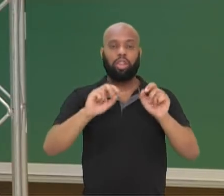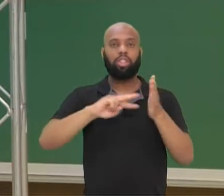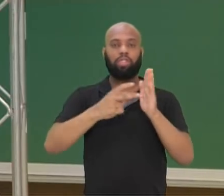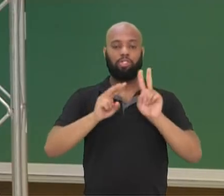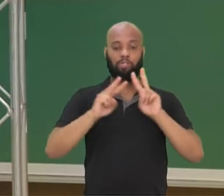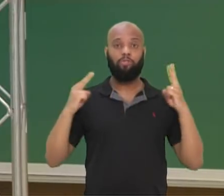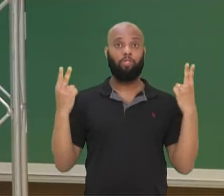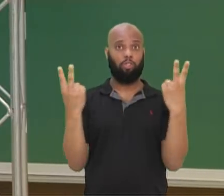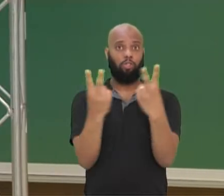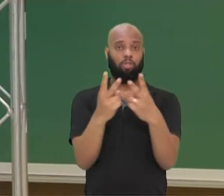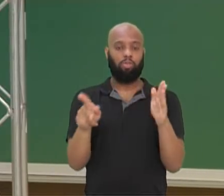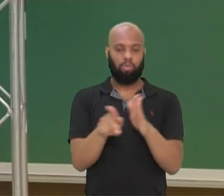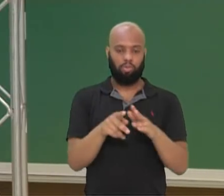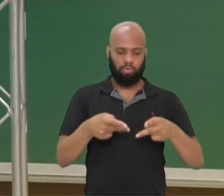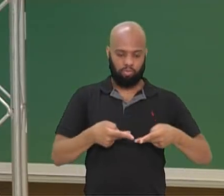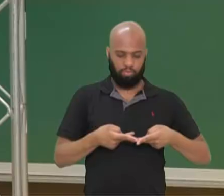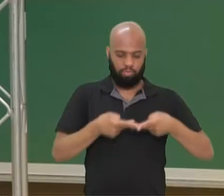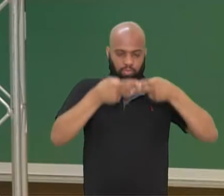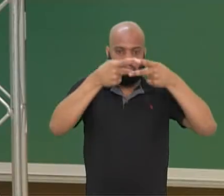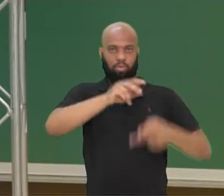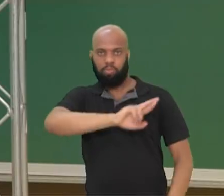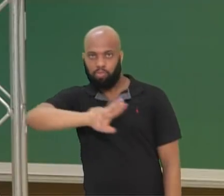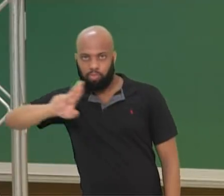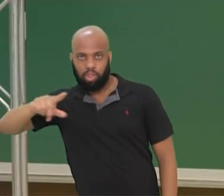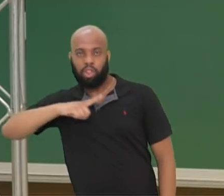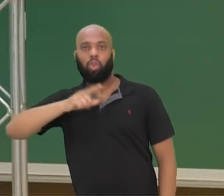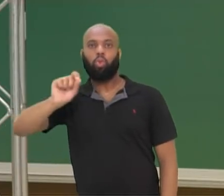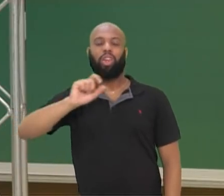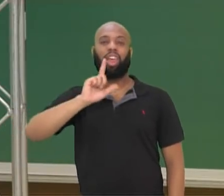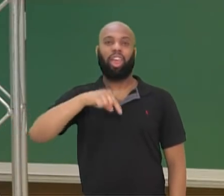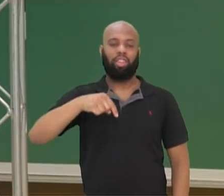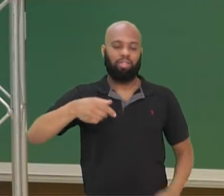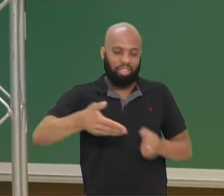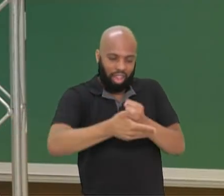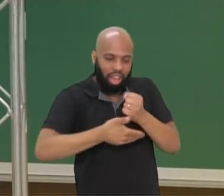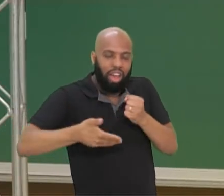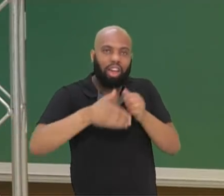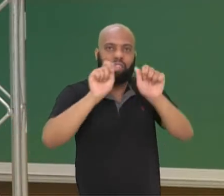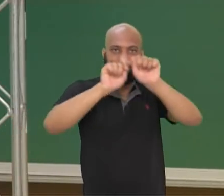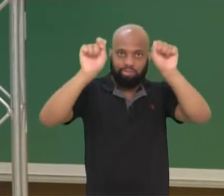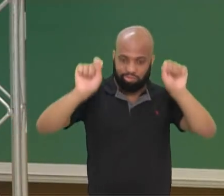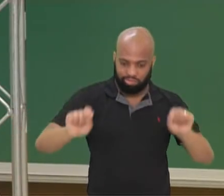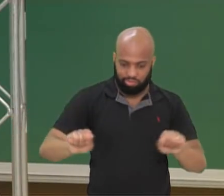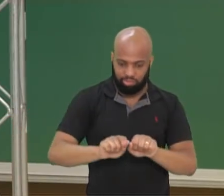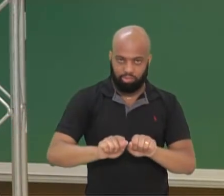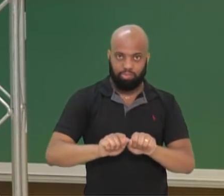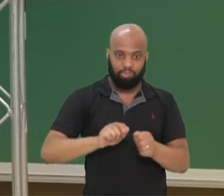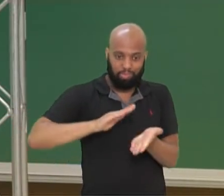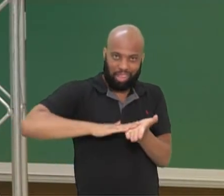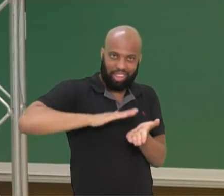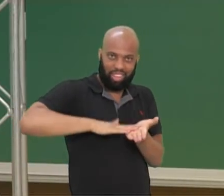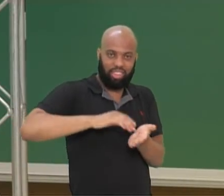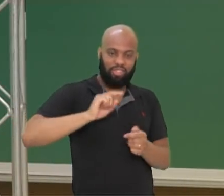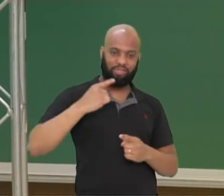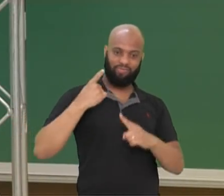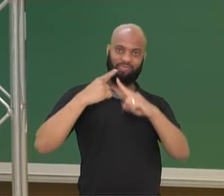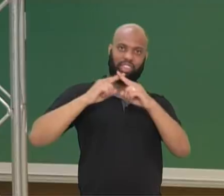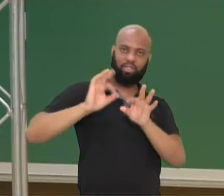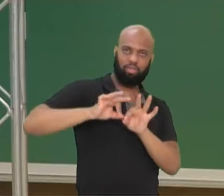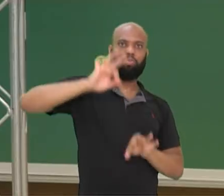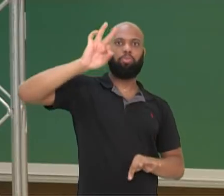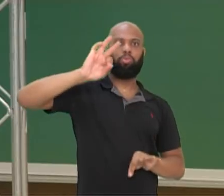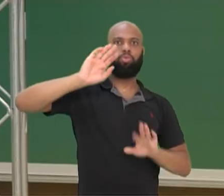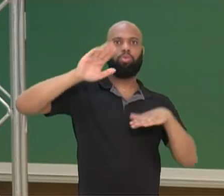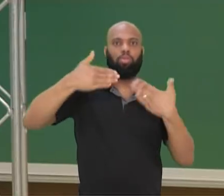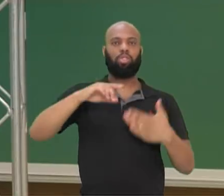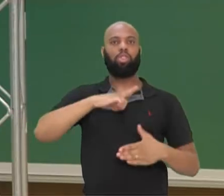prisma? A área da base vezes a altura. A base é um retângulo, e esse retângulo tem comprimento C